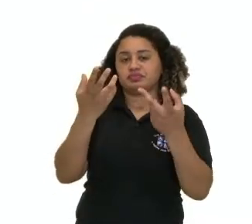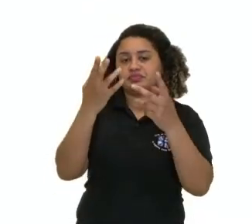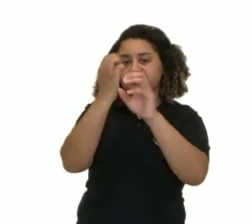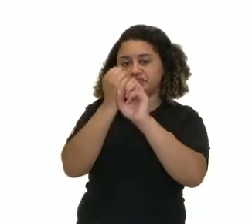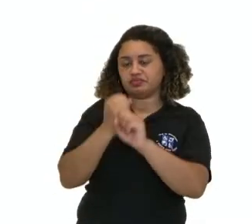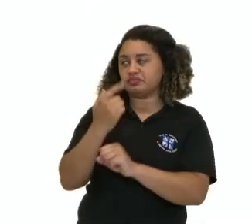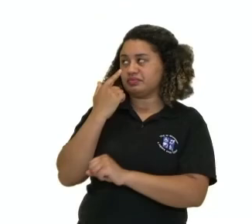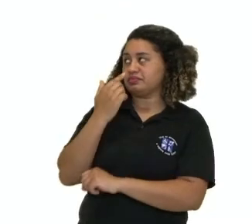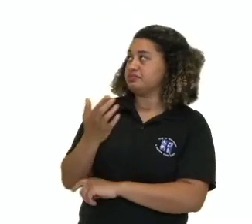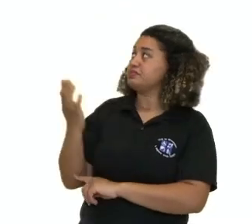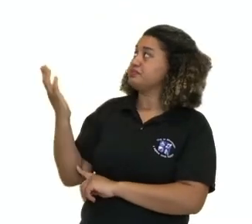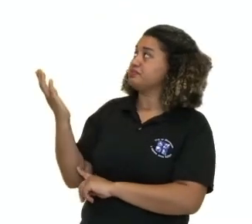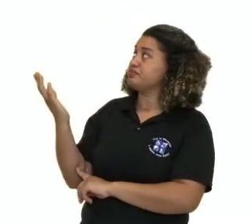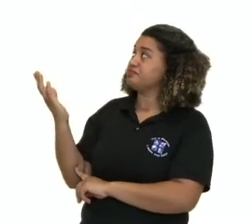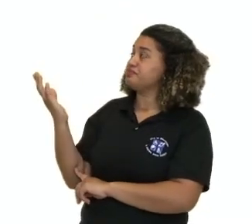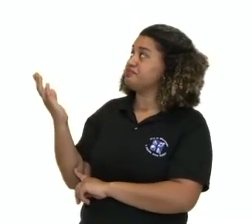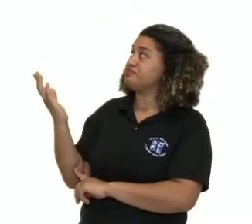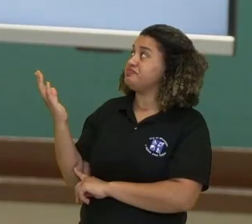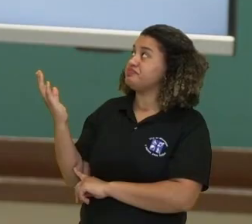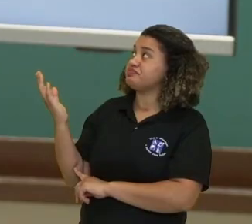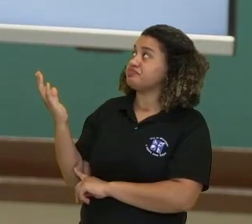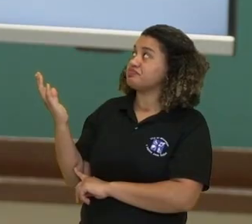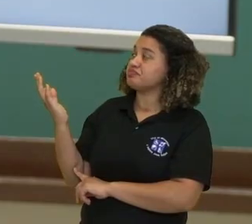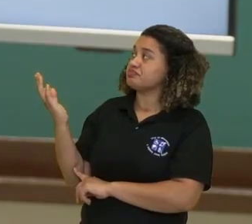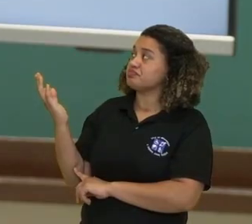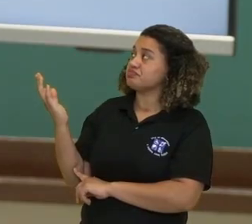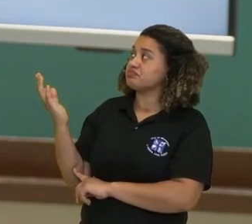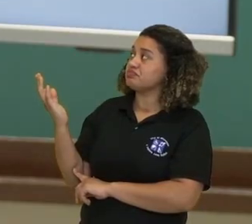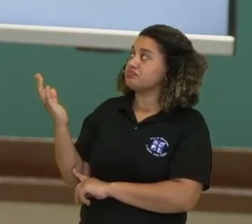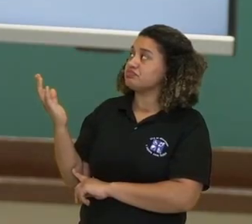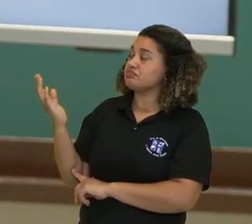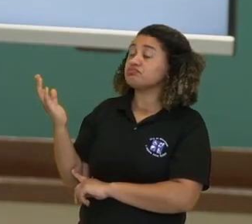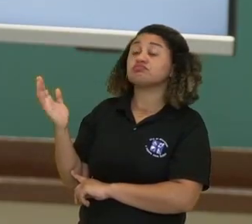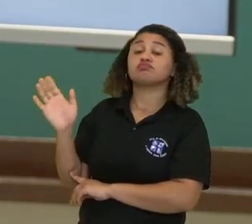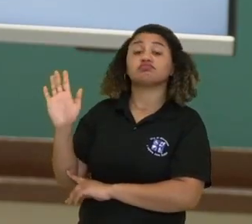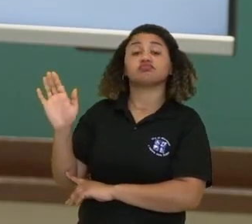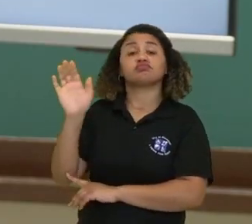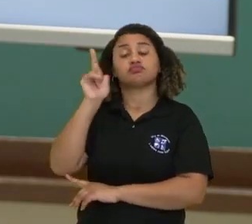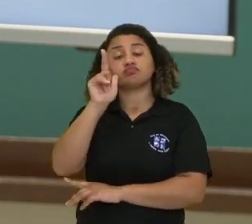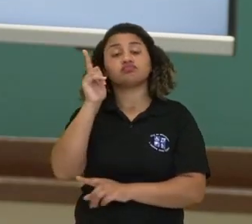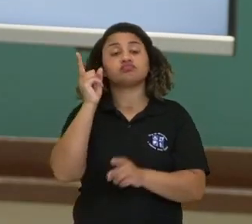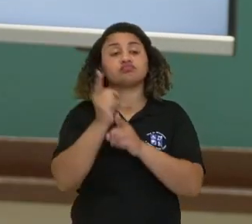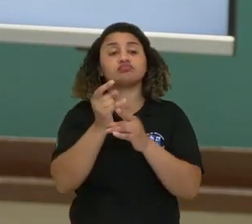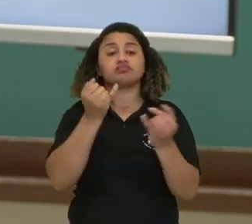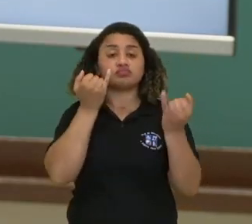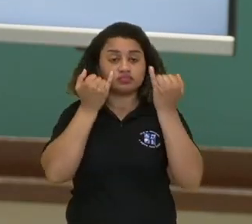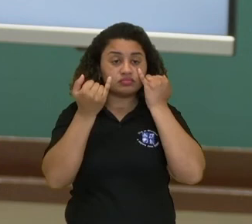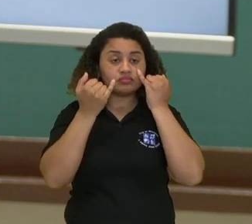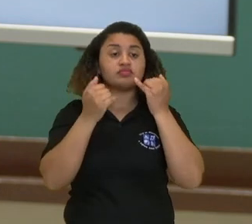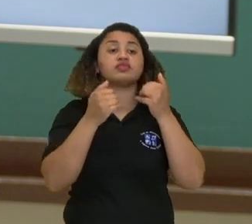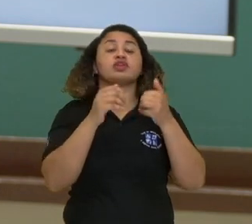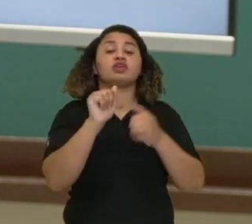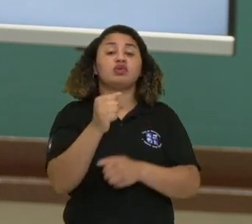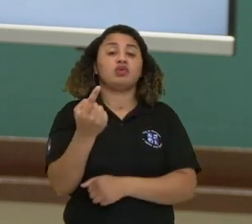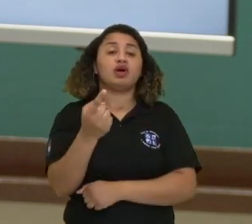deu 900. Então, sabemos que o nosso primeiro termo é 900.